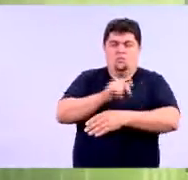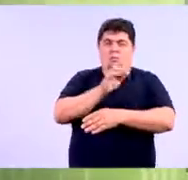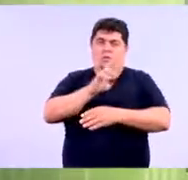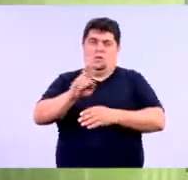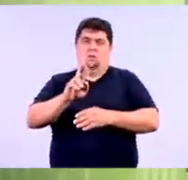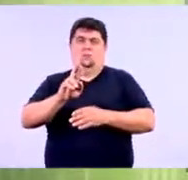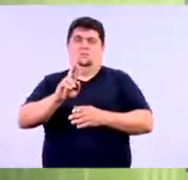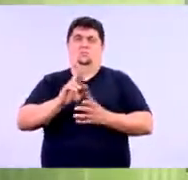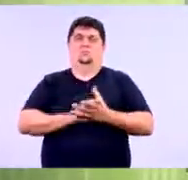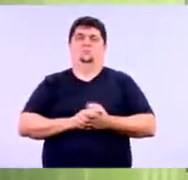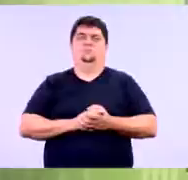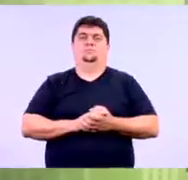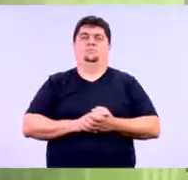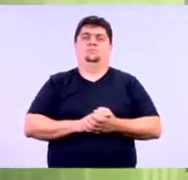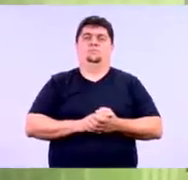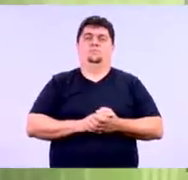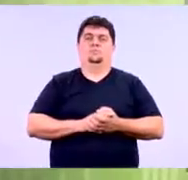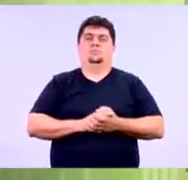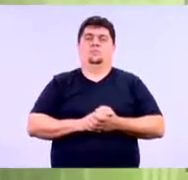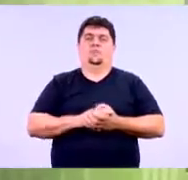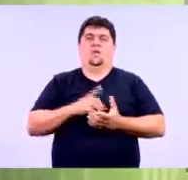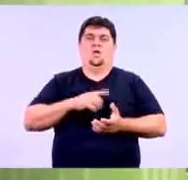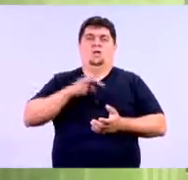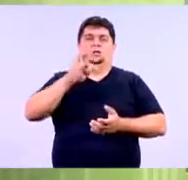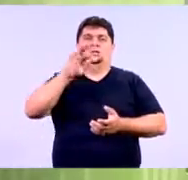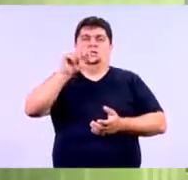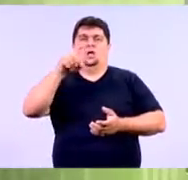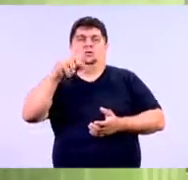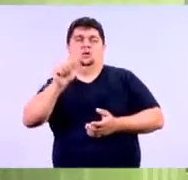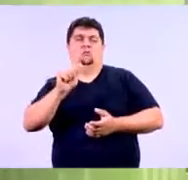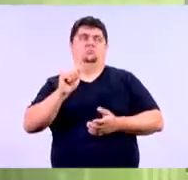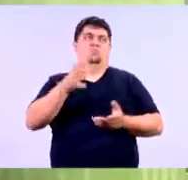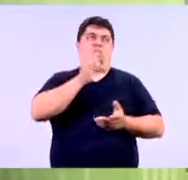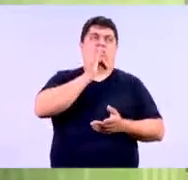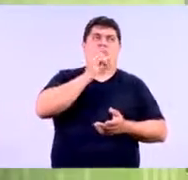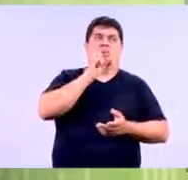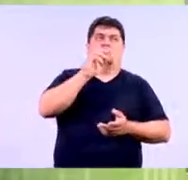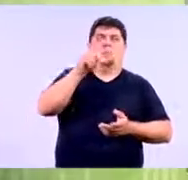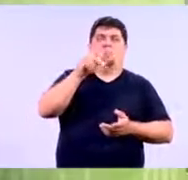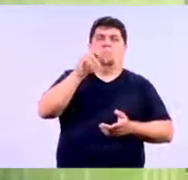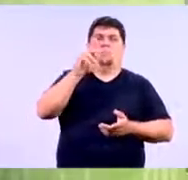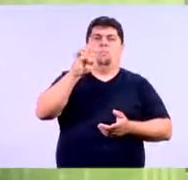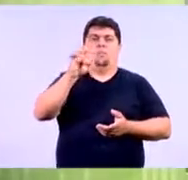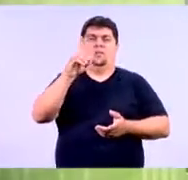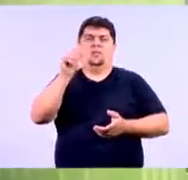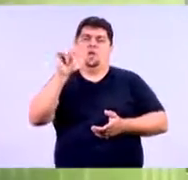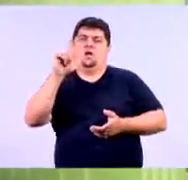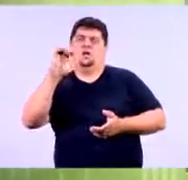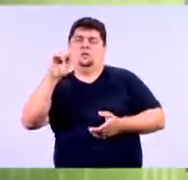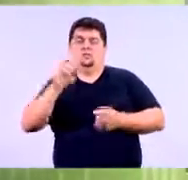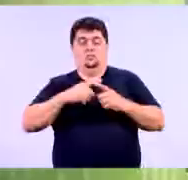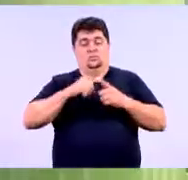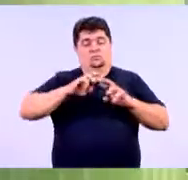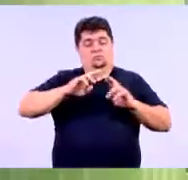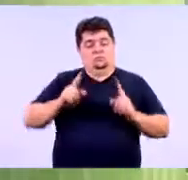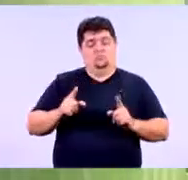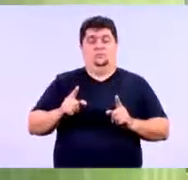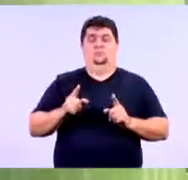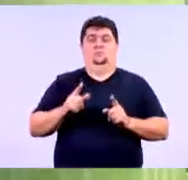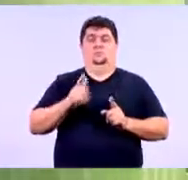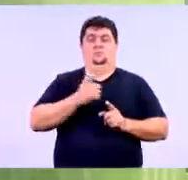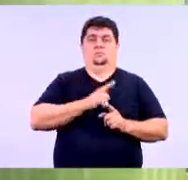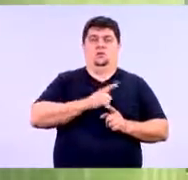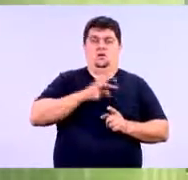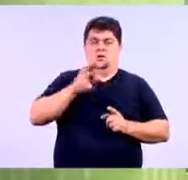claro que não venha a ser uma taxa ou um pedágio, entendeu? Porque é uma situação diferenciada. Na